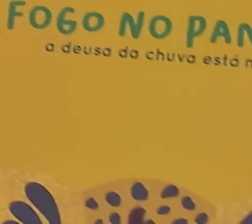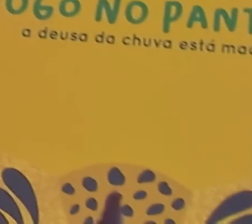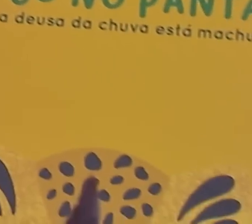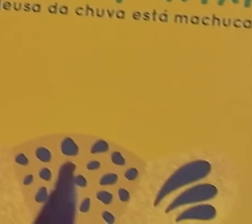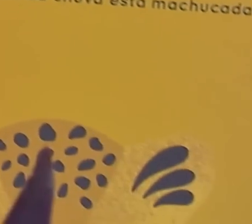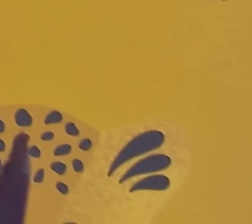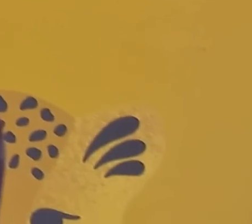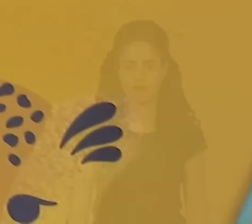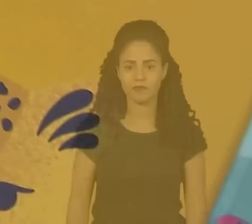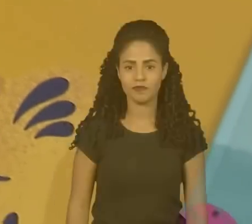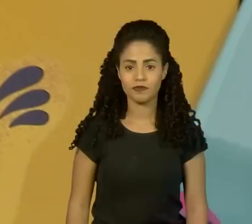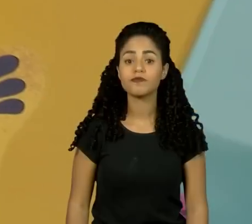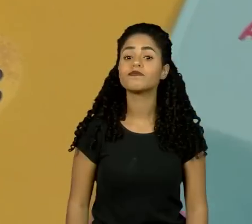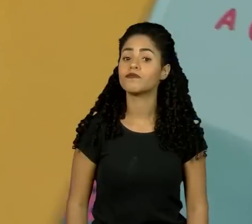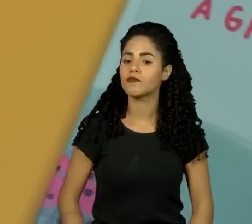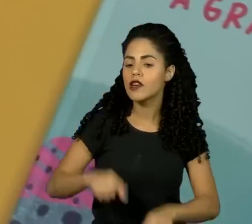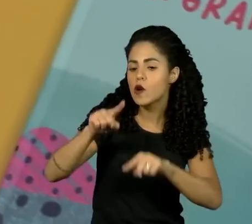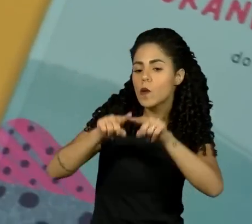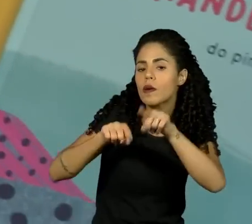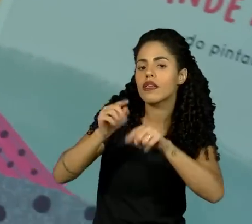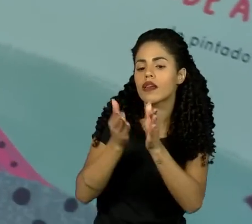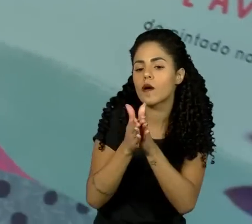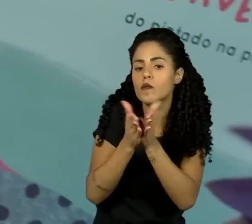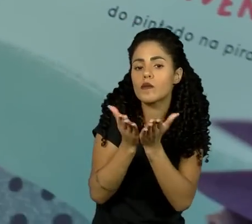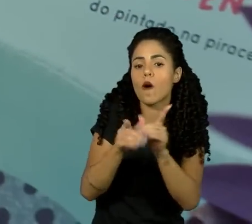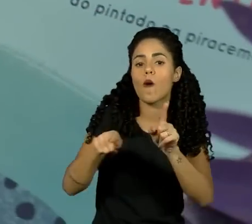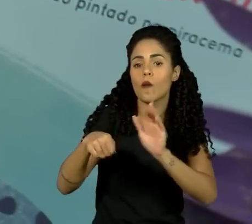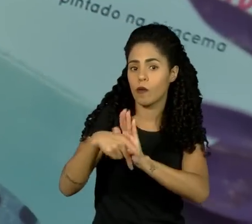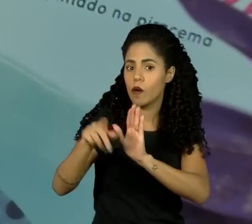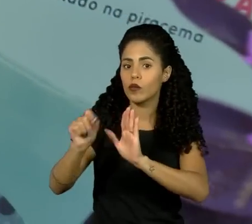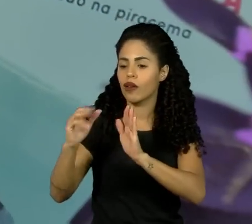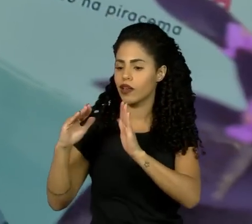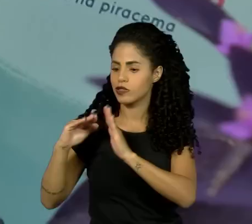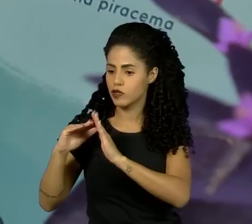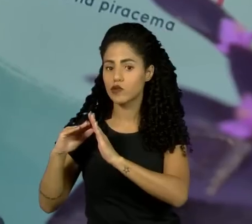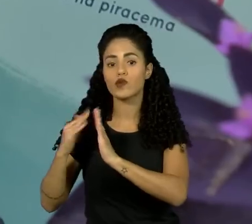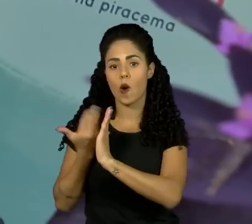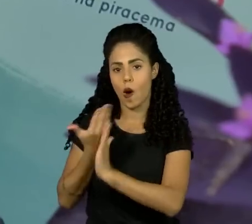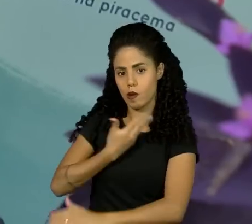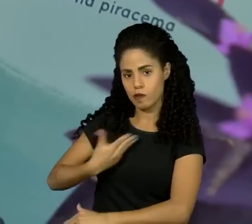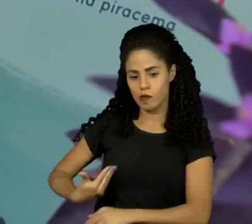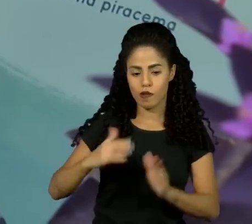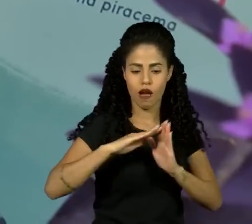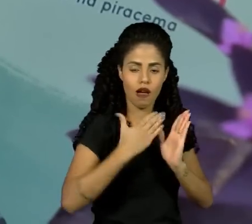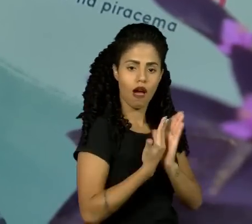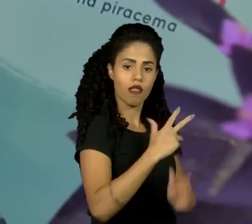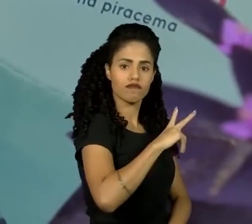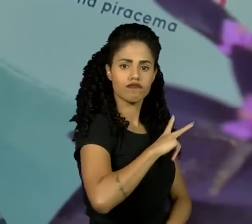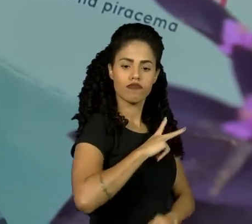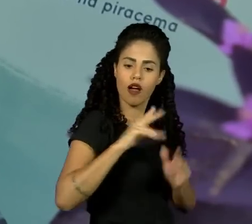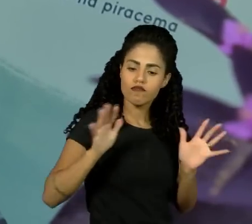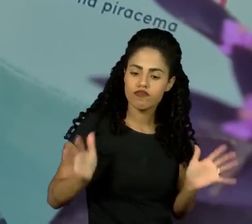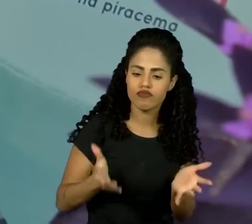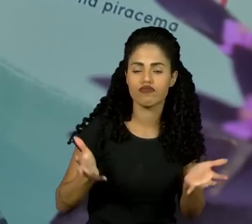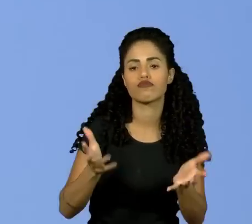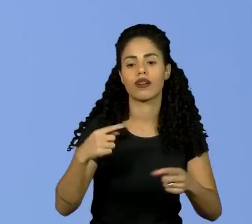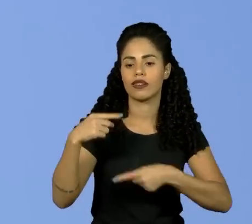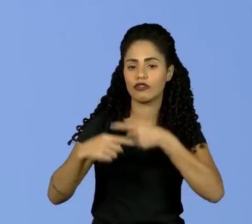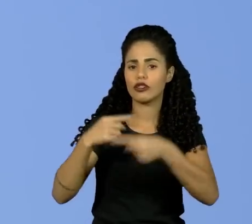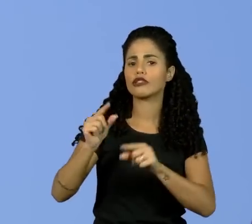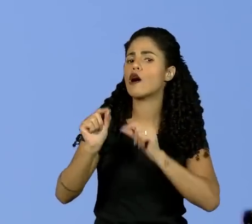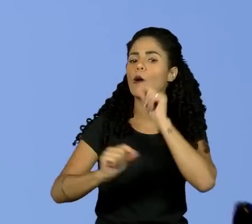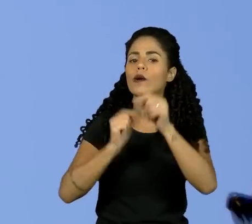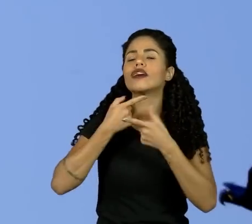O material educativo tem como destino escolas públicas e privadas. O objetivo é estimular nas novas gerações